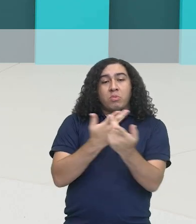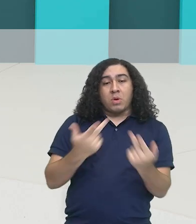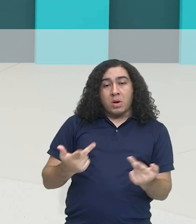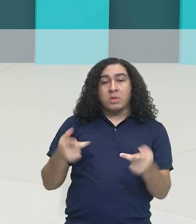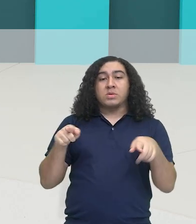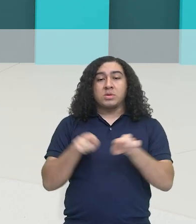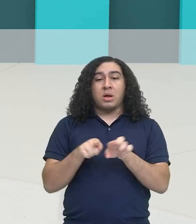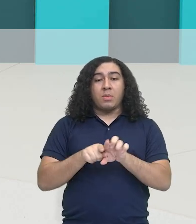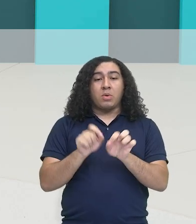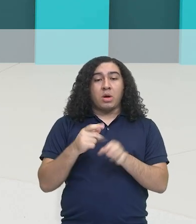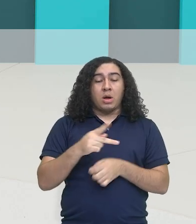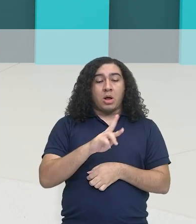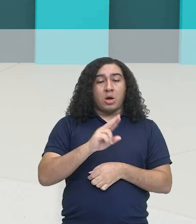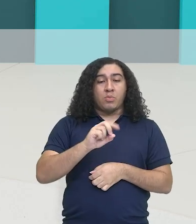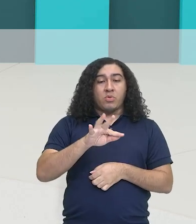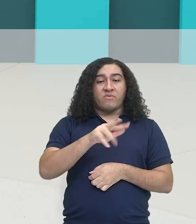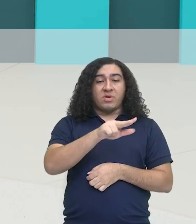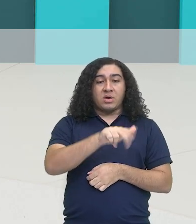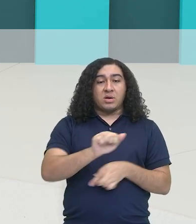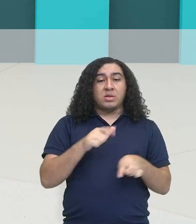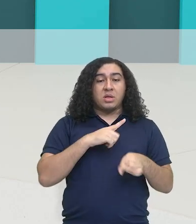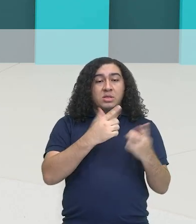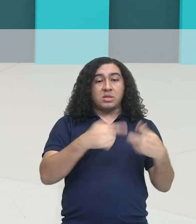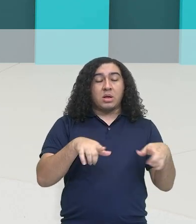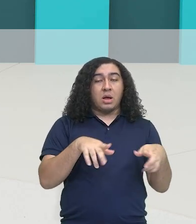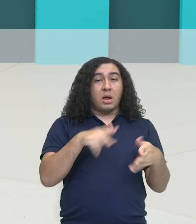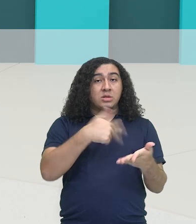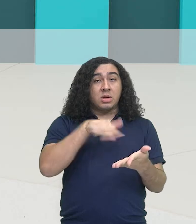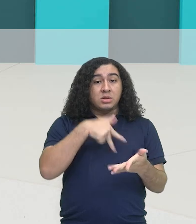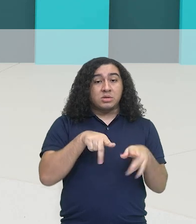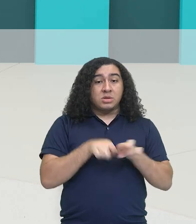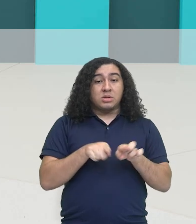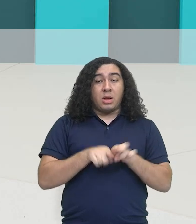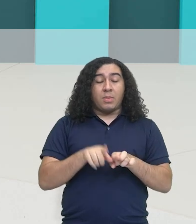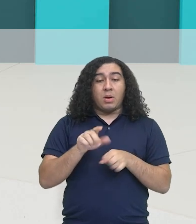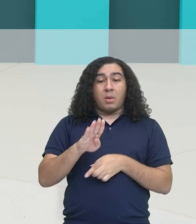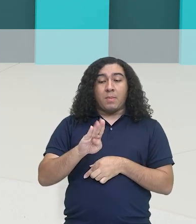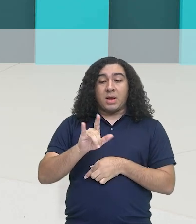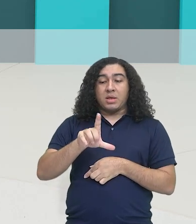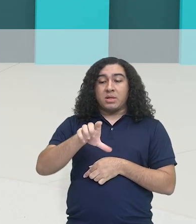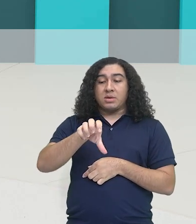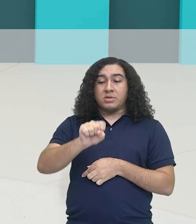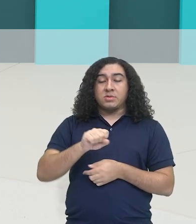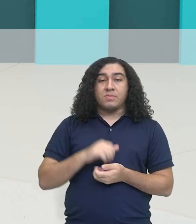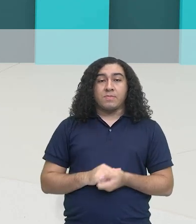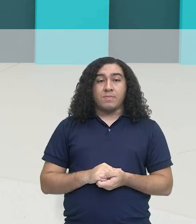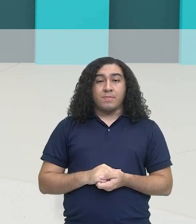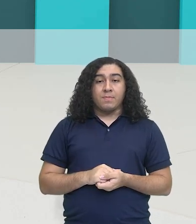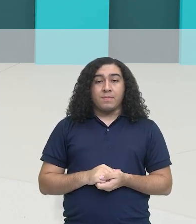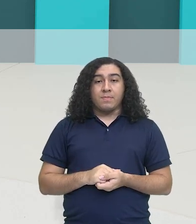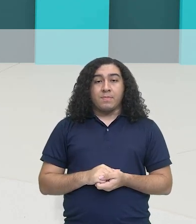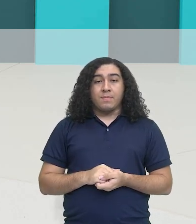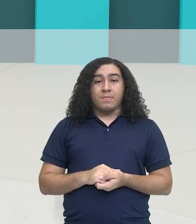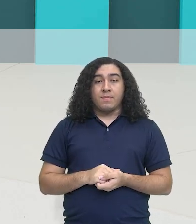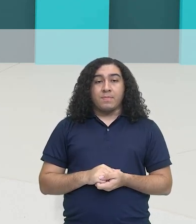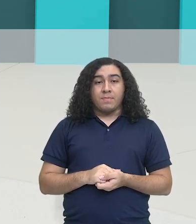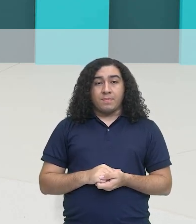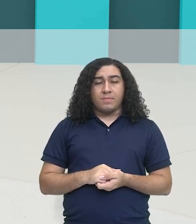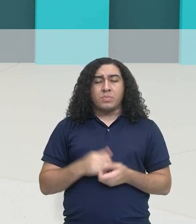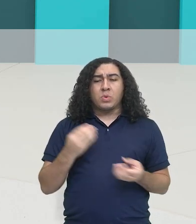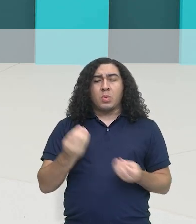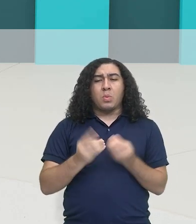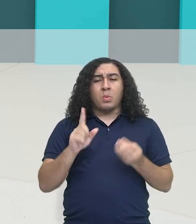parte profana através da dança do Marabaixo e também dos bailes. Como é que se dá a história, né,